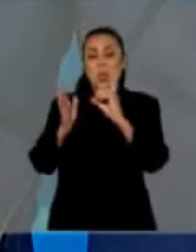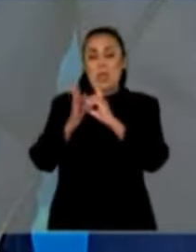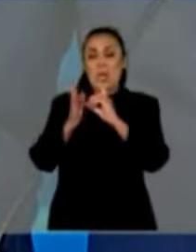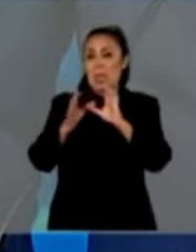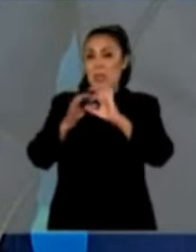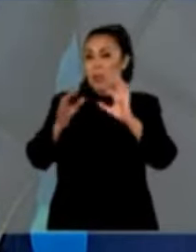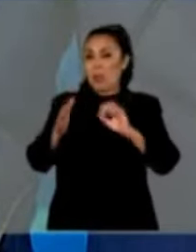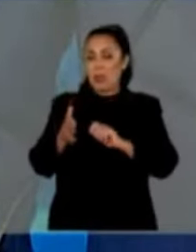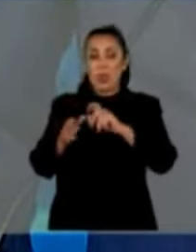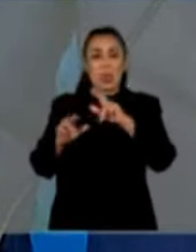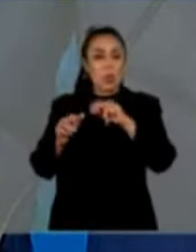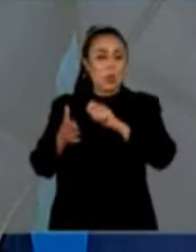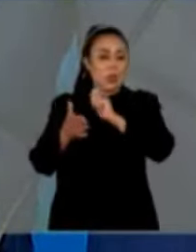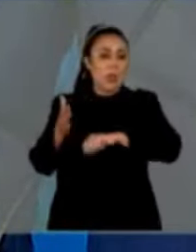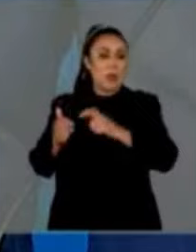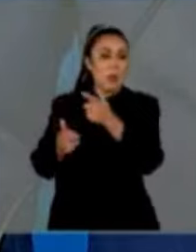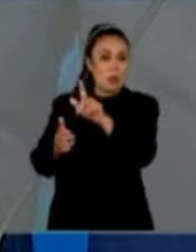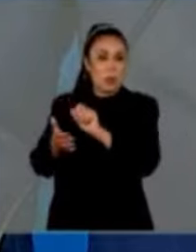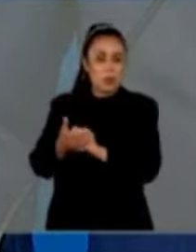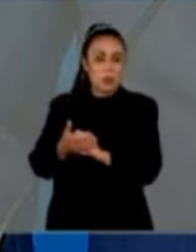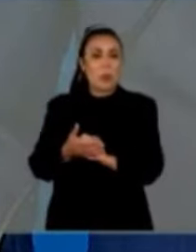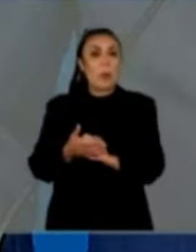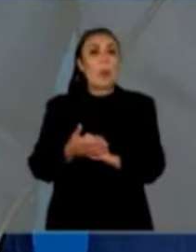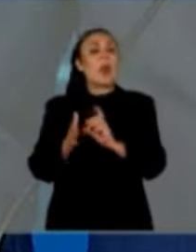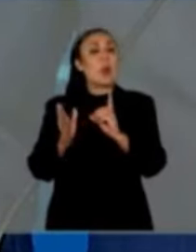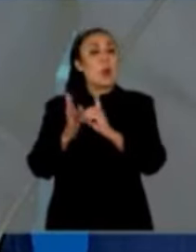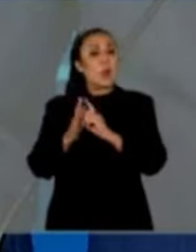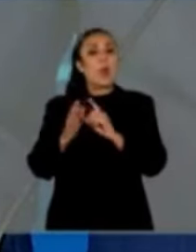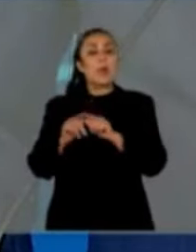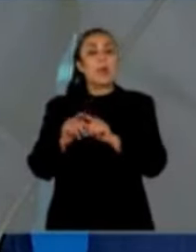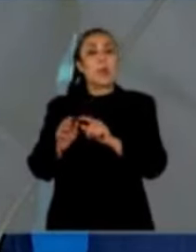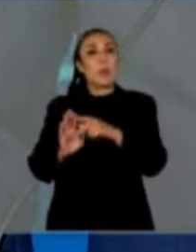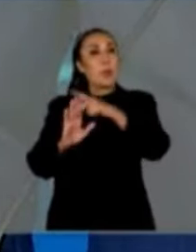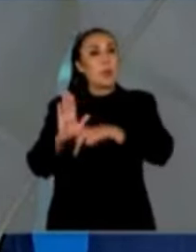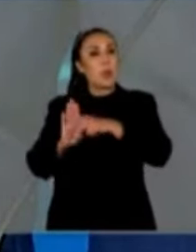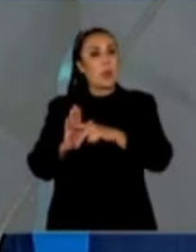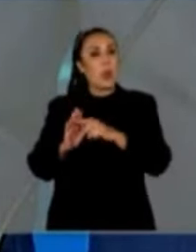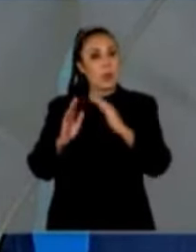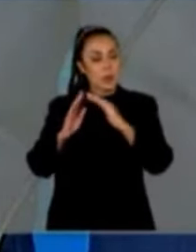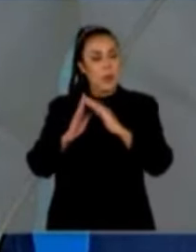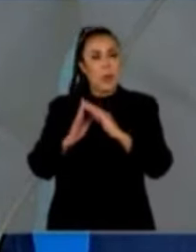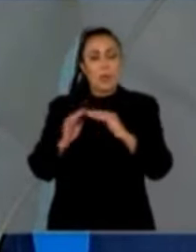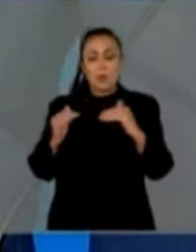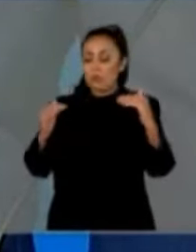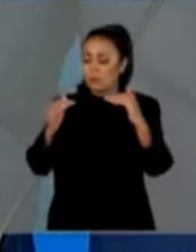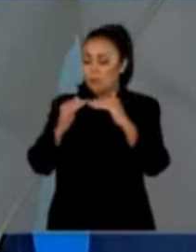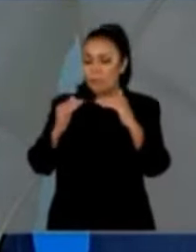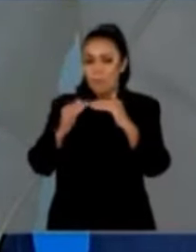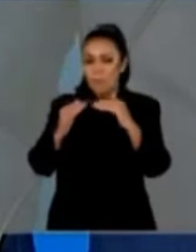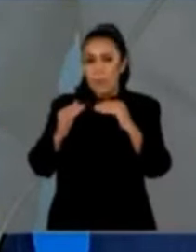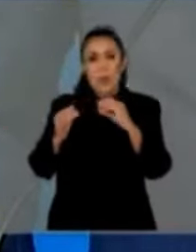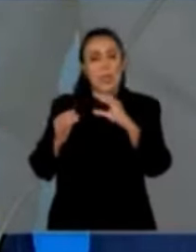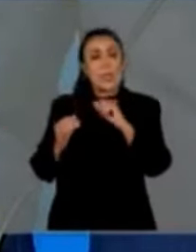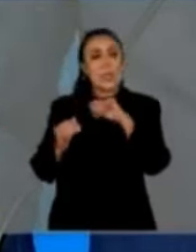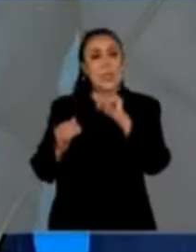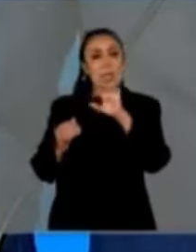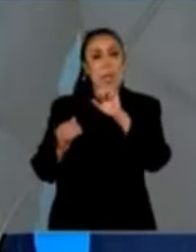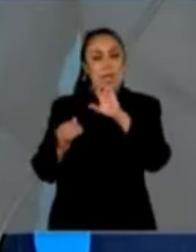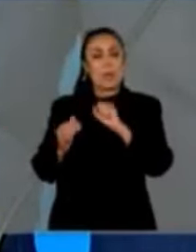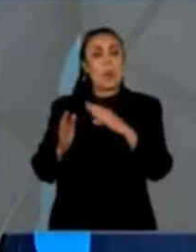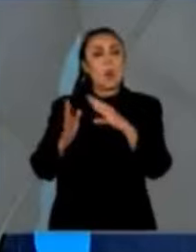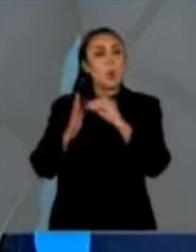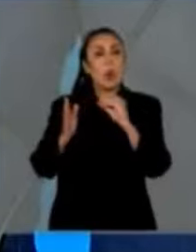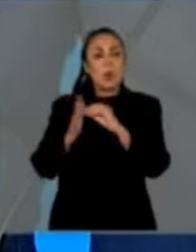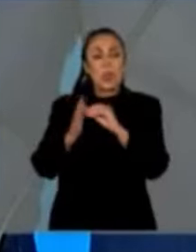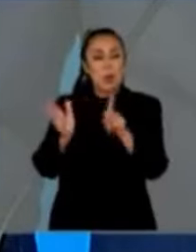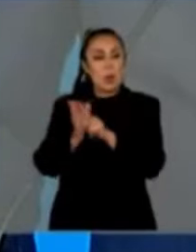outro aquele decreto e aquele projeto Habitacional tava totalmente de acordo com a cesb seria um projeto modelo ambientalmente